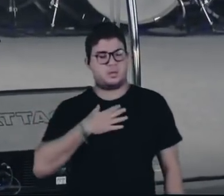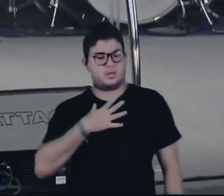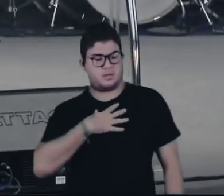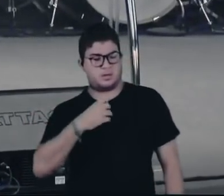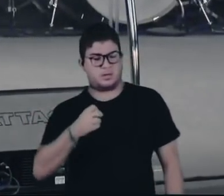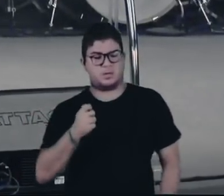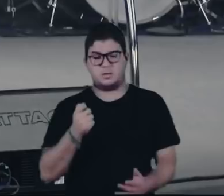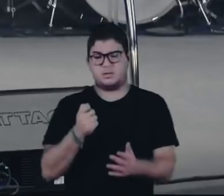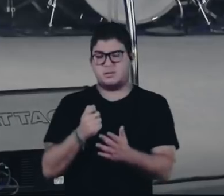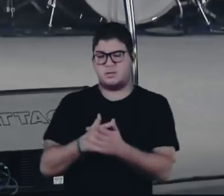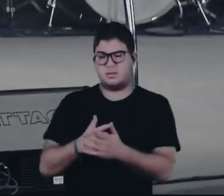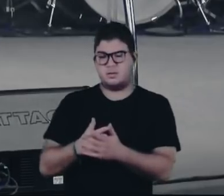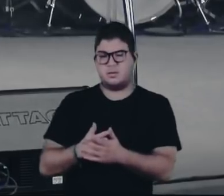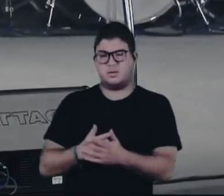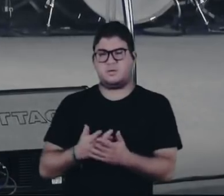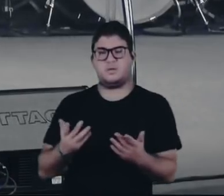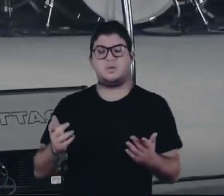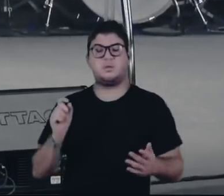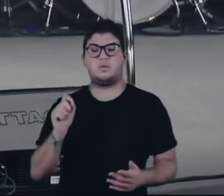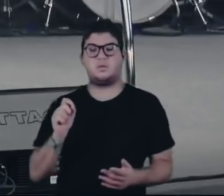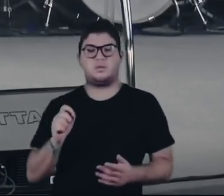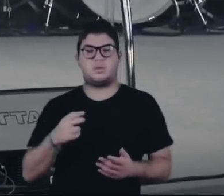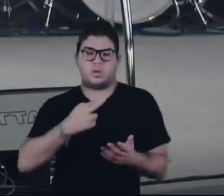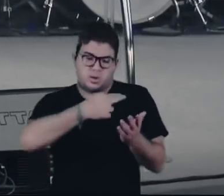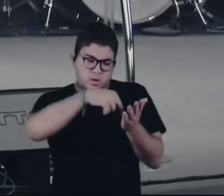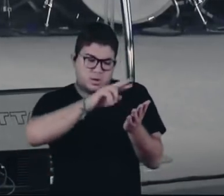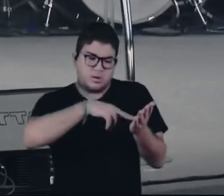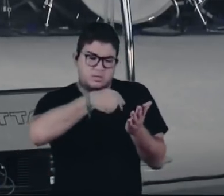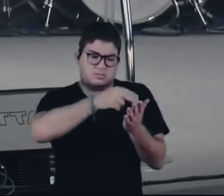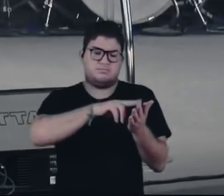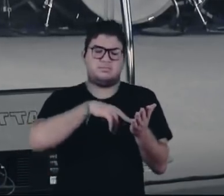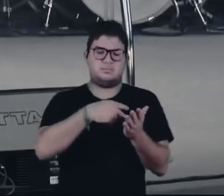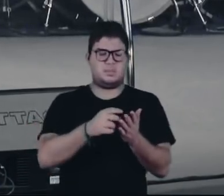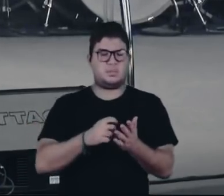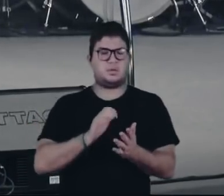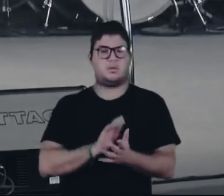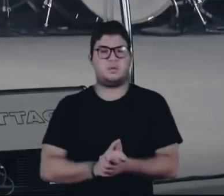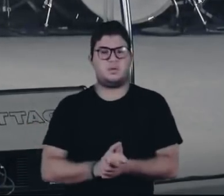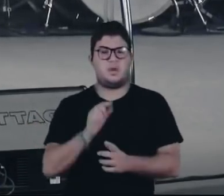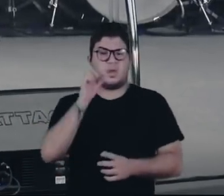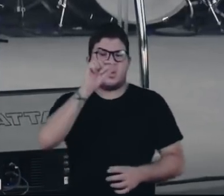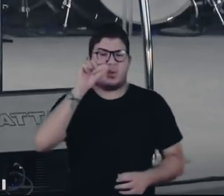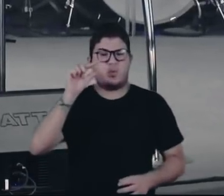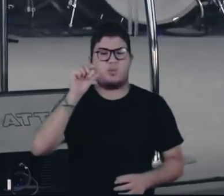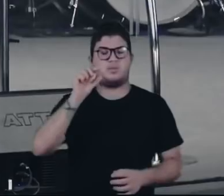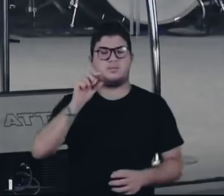ela vendeu algum desenho e ganhou algumas moedas.